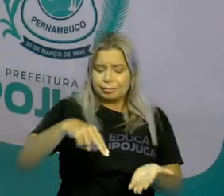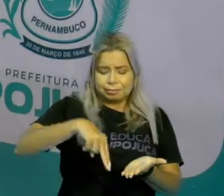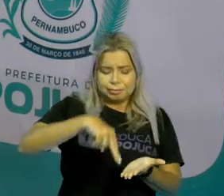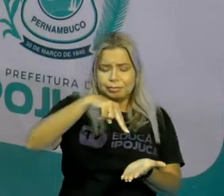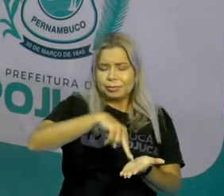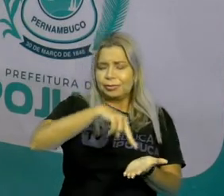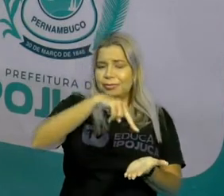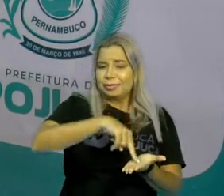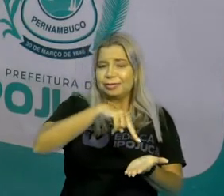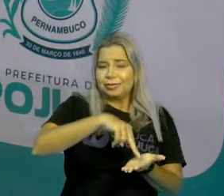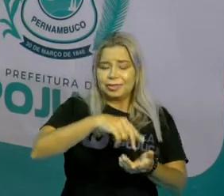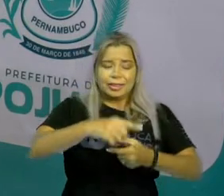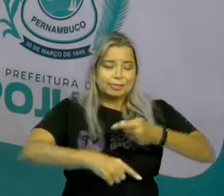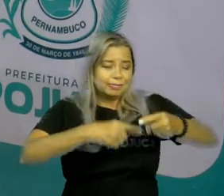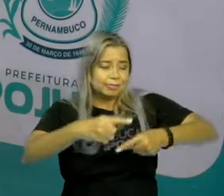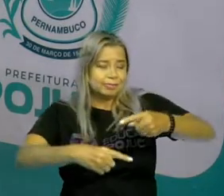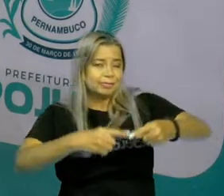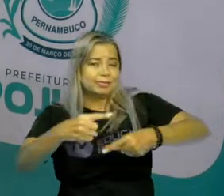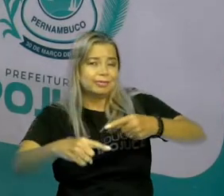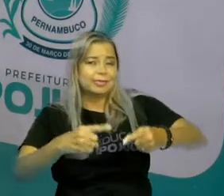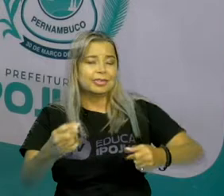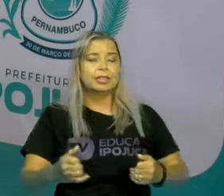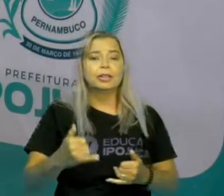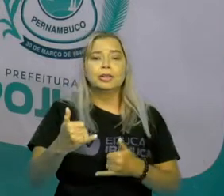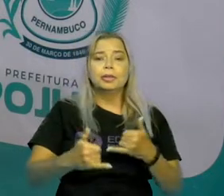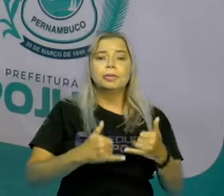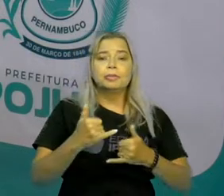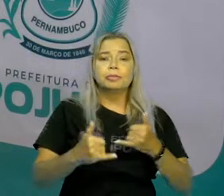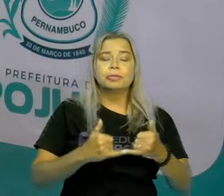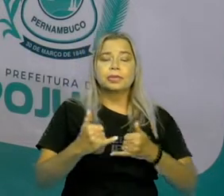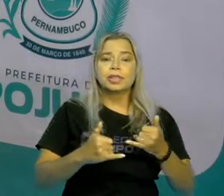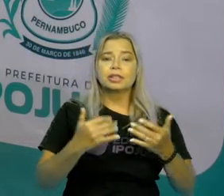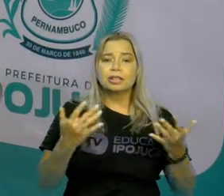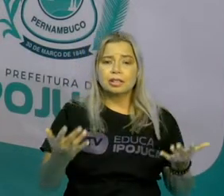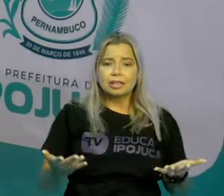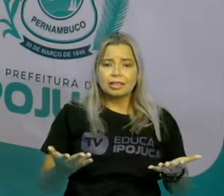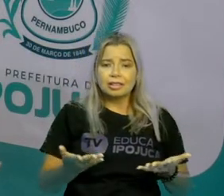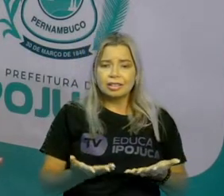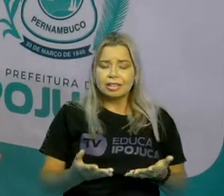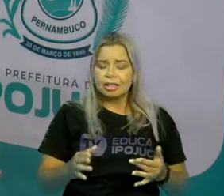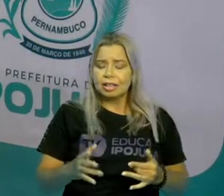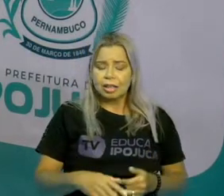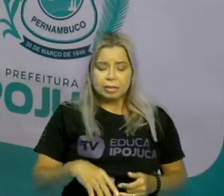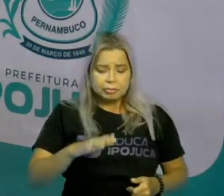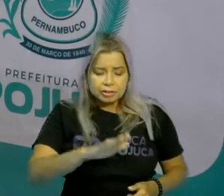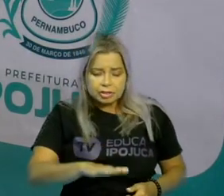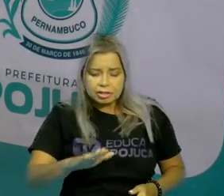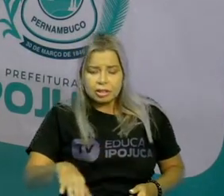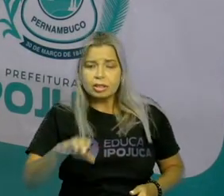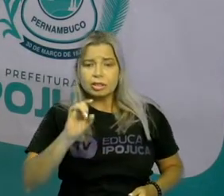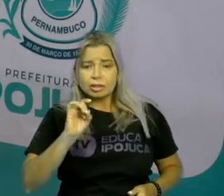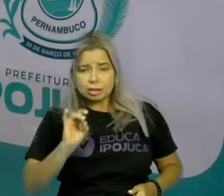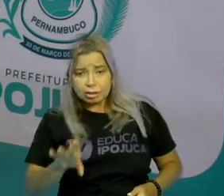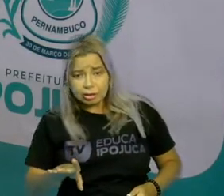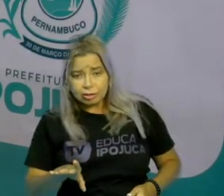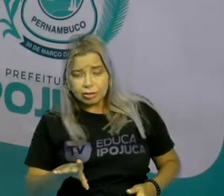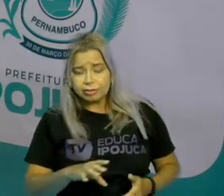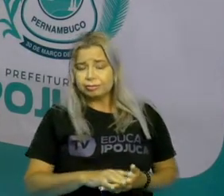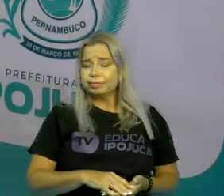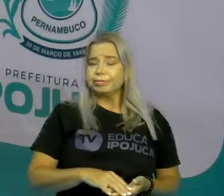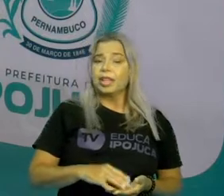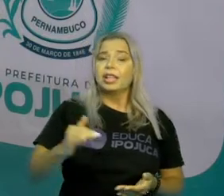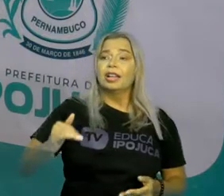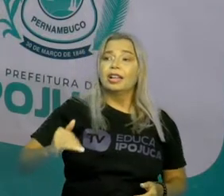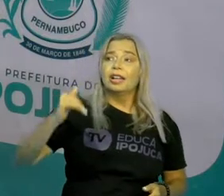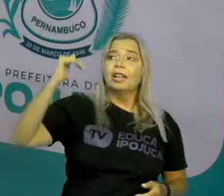de bolar, enfim, brincadeira não se cabe só à nossa infância, não. Nós estamos adultos, mas a gente